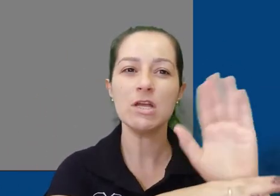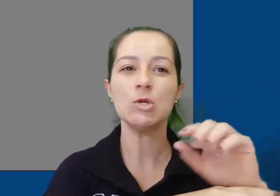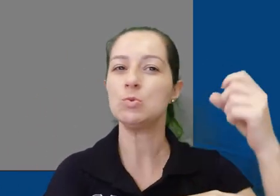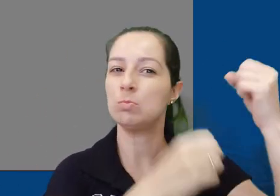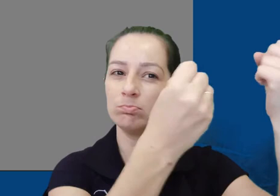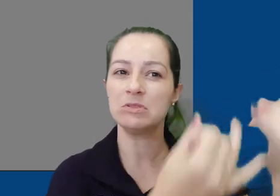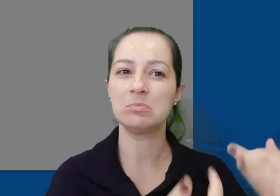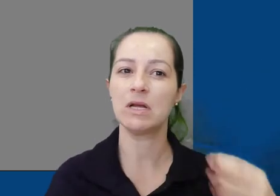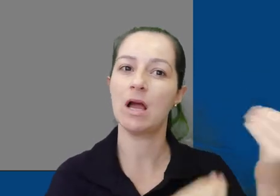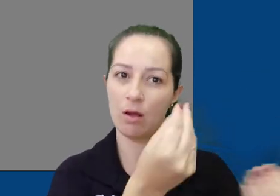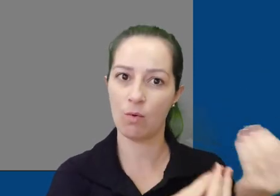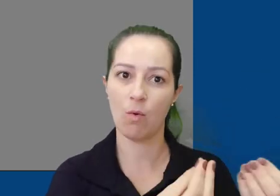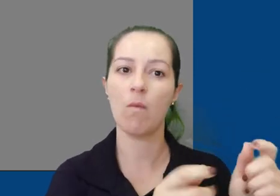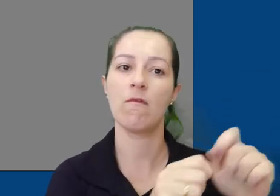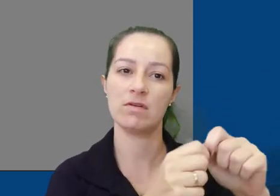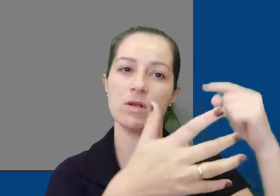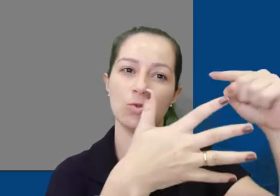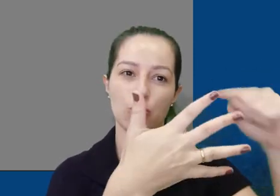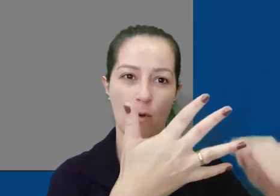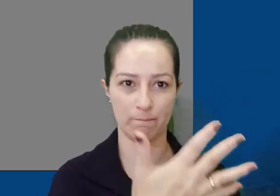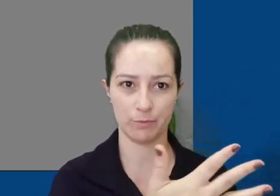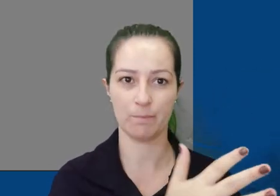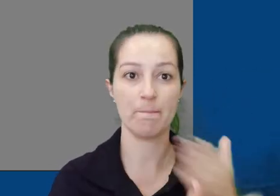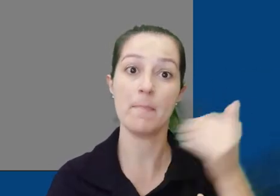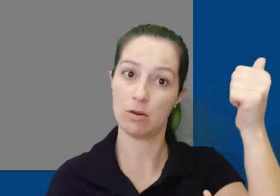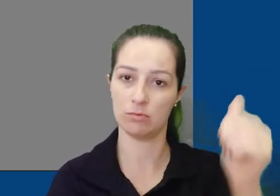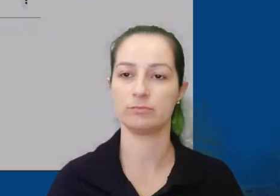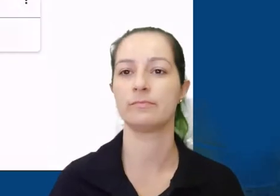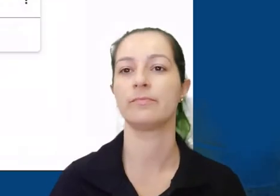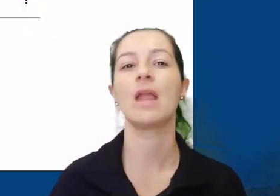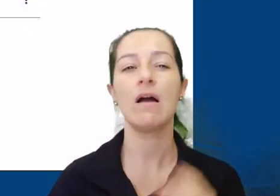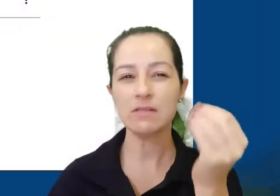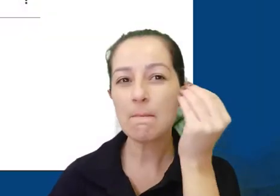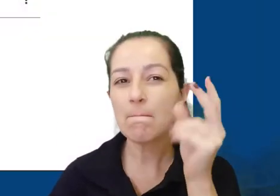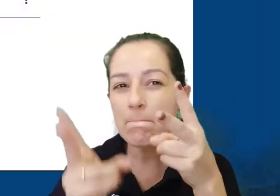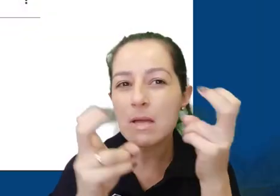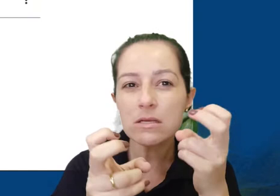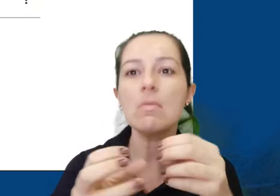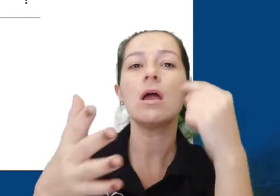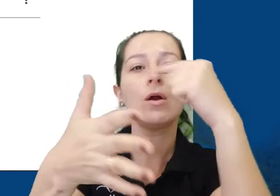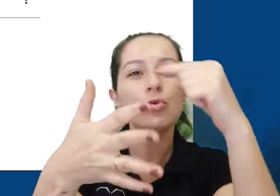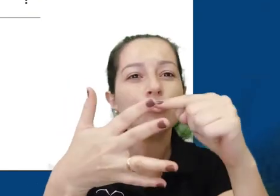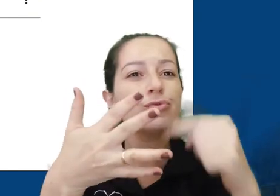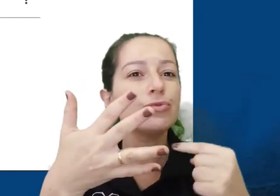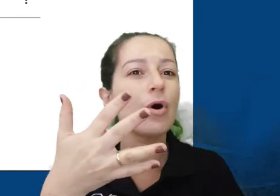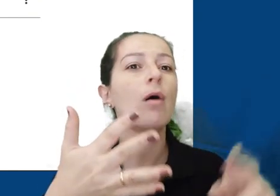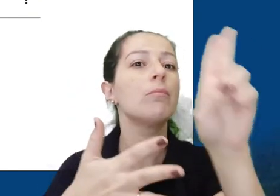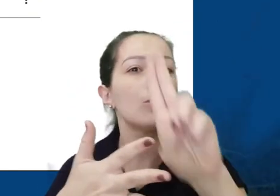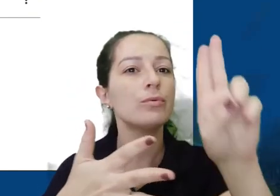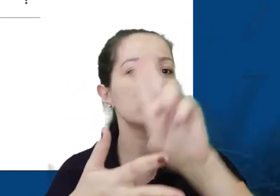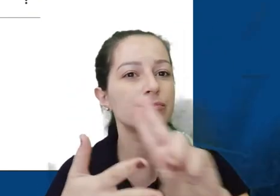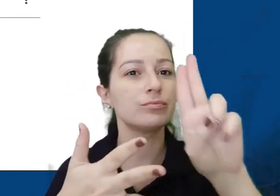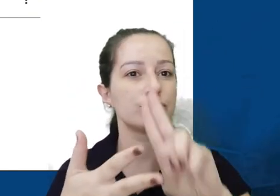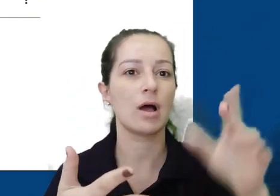domínio em outros vídeos queremos atividades materiais e designaremos eles ação seus tópicos e vocês conseguiram reparar os tópicos começaram a ser